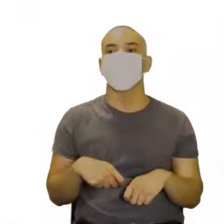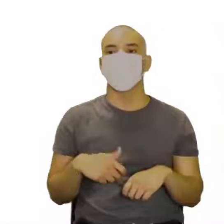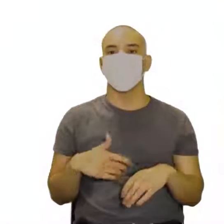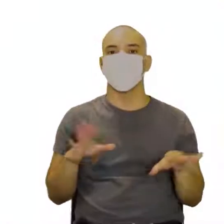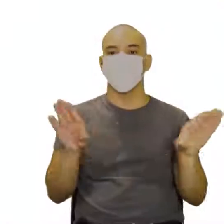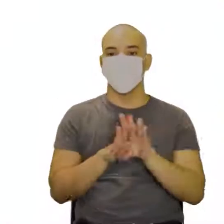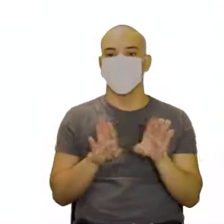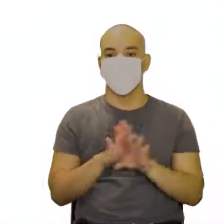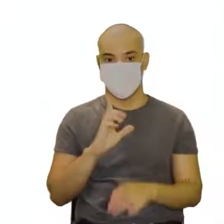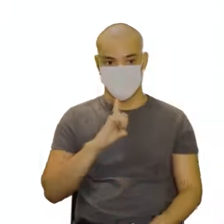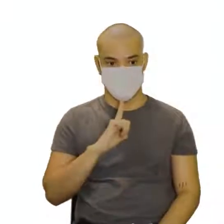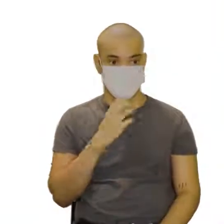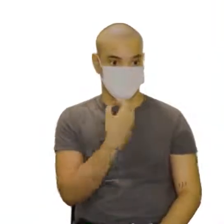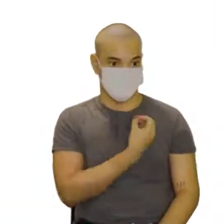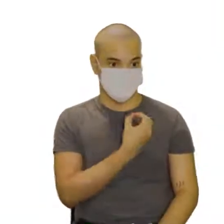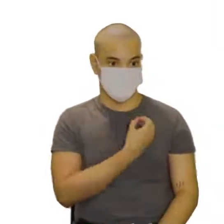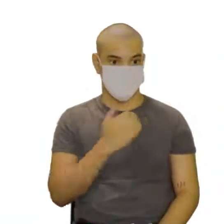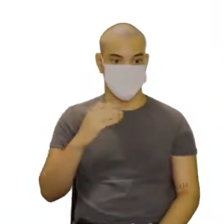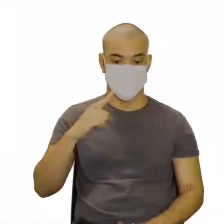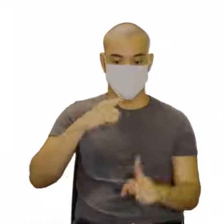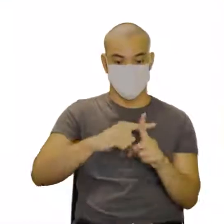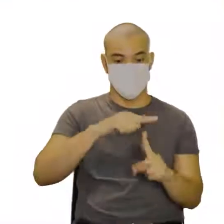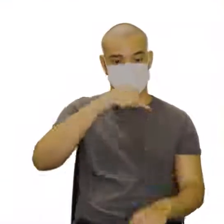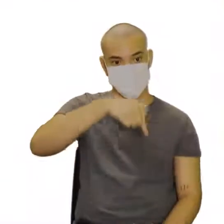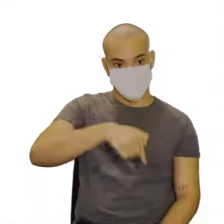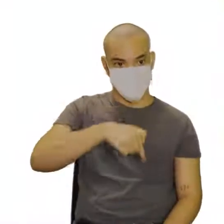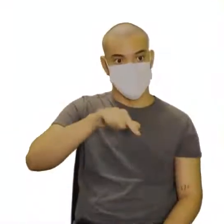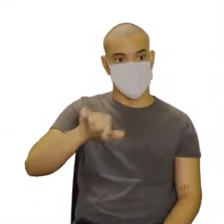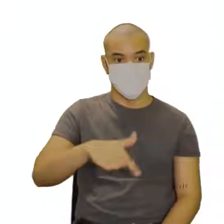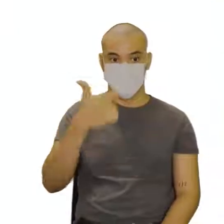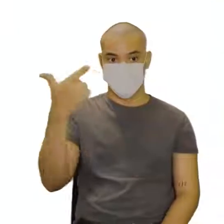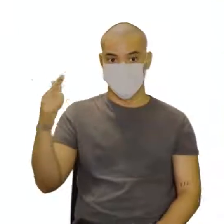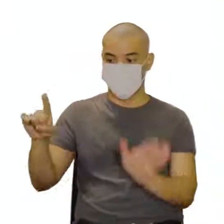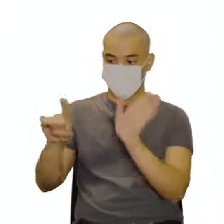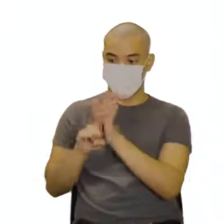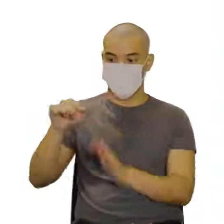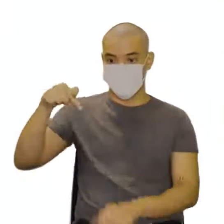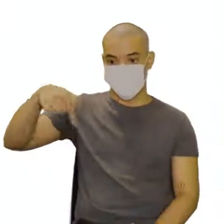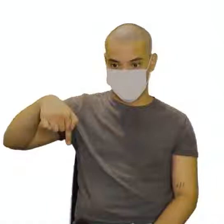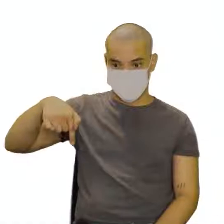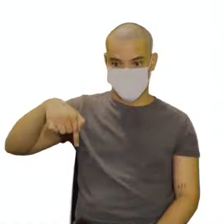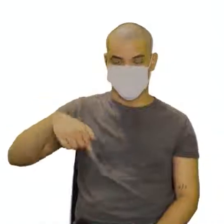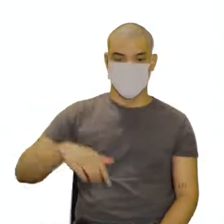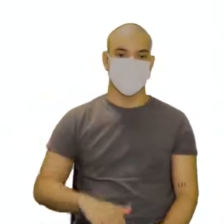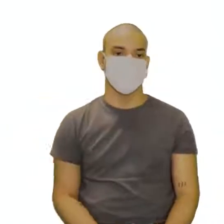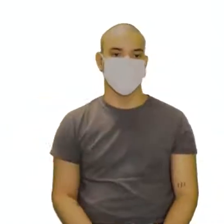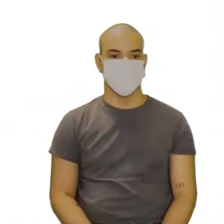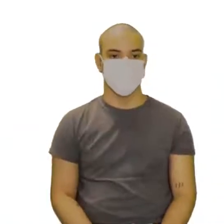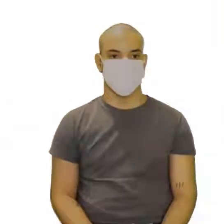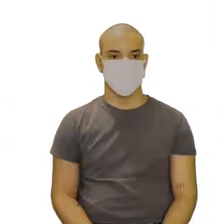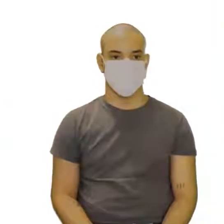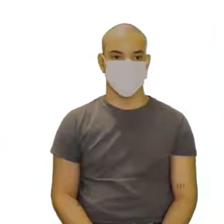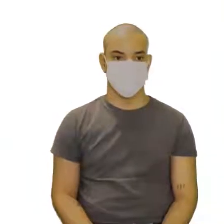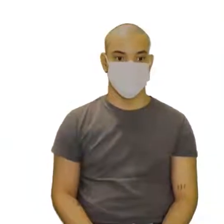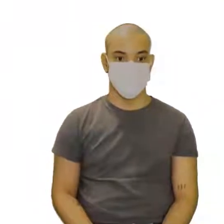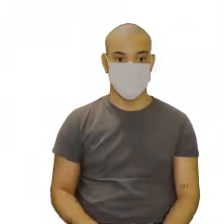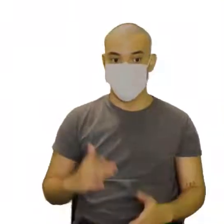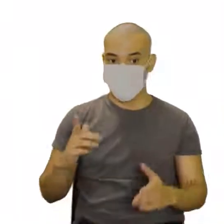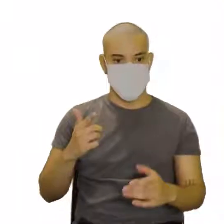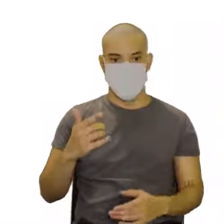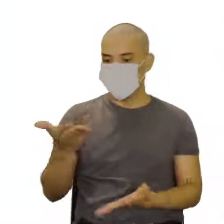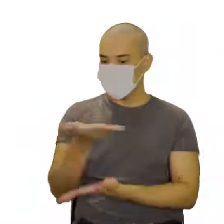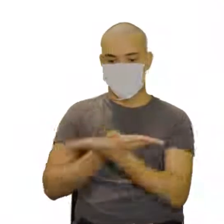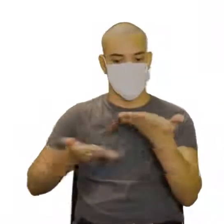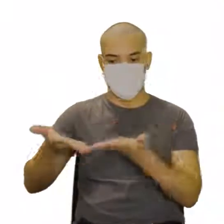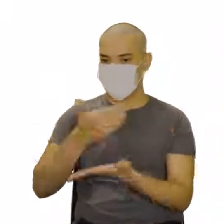ó, um valor de carga mais Q e um valor de carga menos Q. E aqui no meio, impedindo essa troca aí,